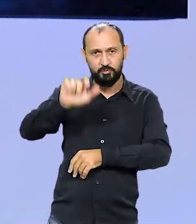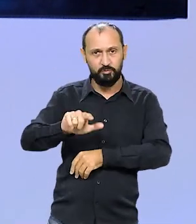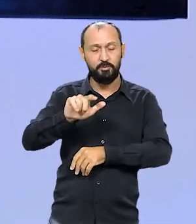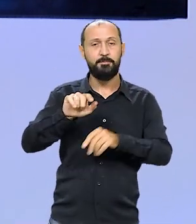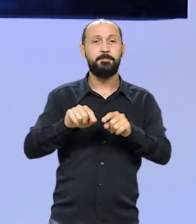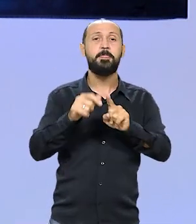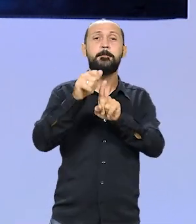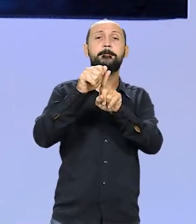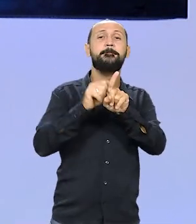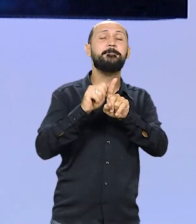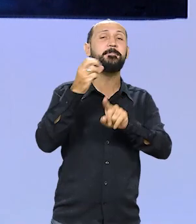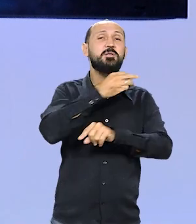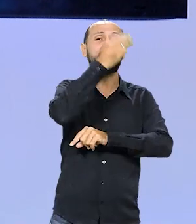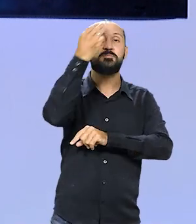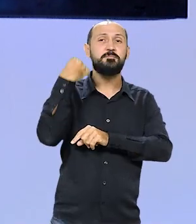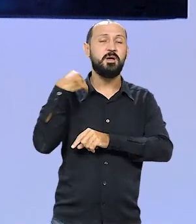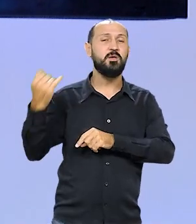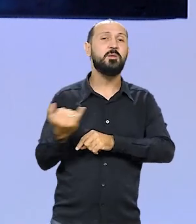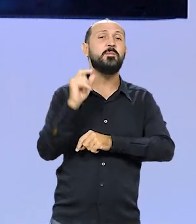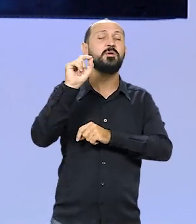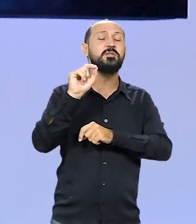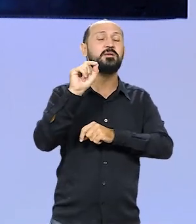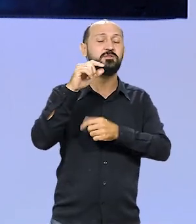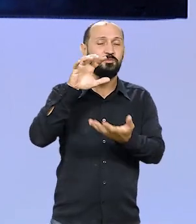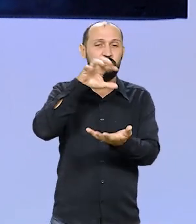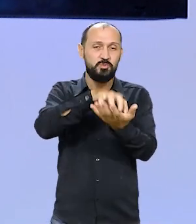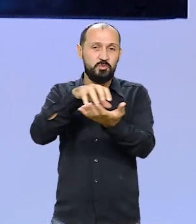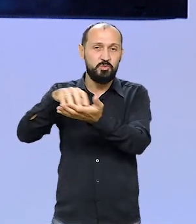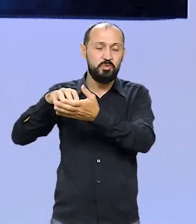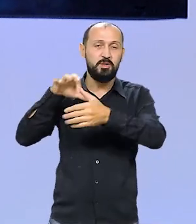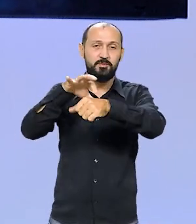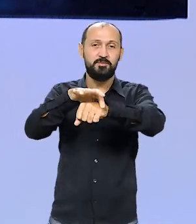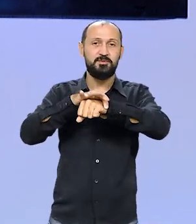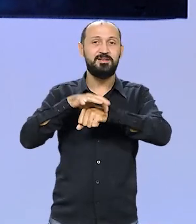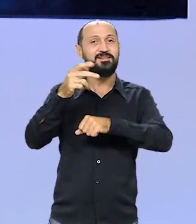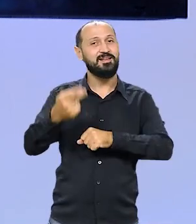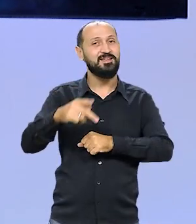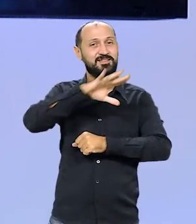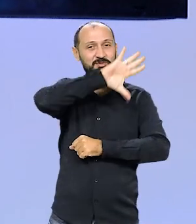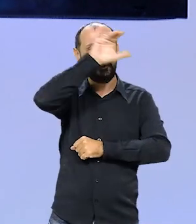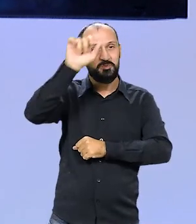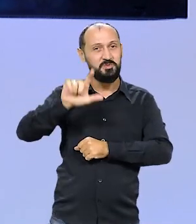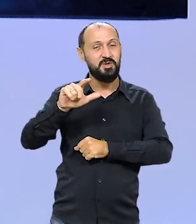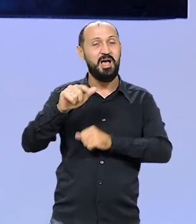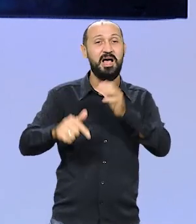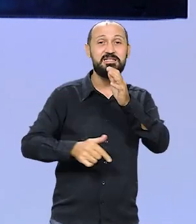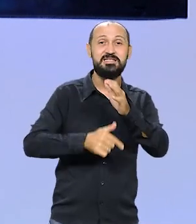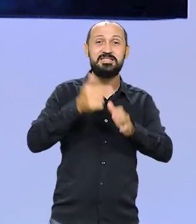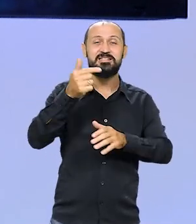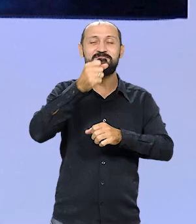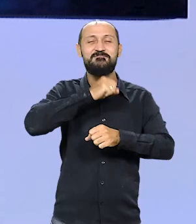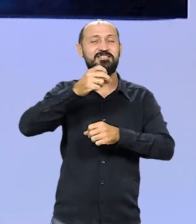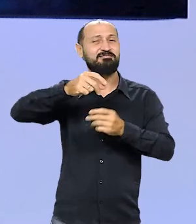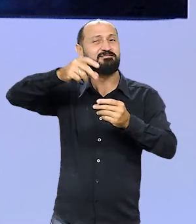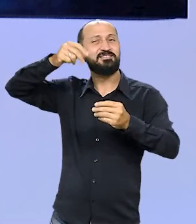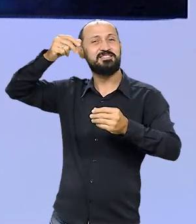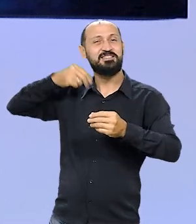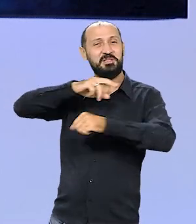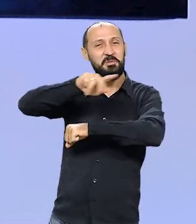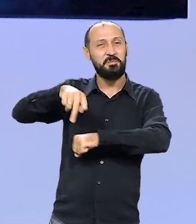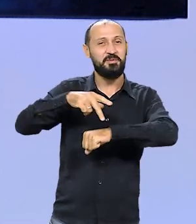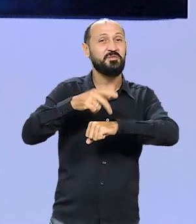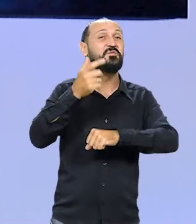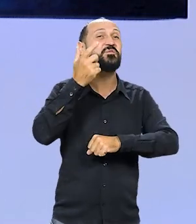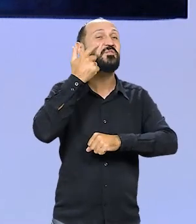sul-mato-grossense. Maio é um mês muito importante para as defensorias, principalmente para a Defensoria de Mato Grosso do Sul, a segunda mais antiga do